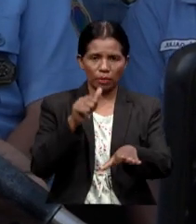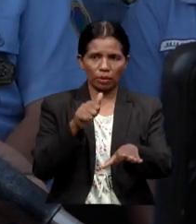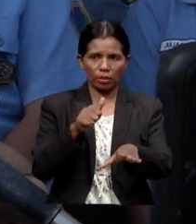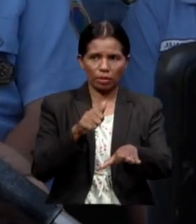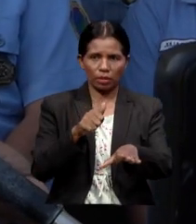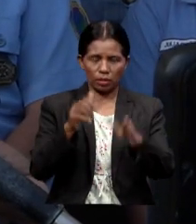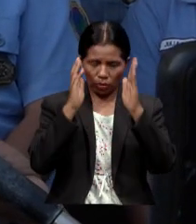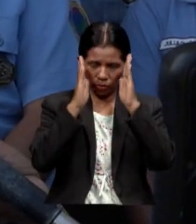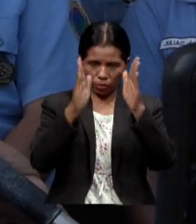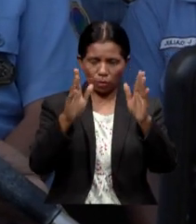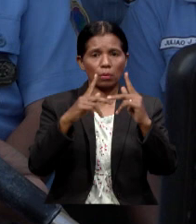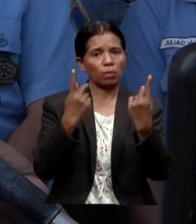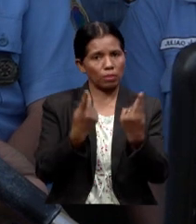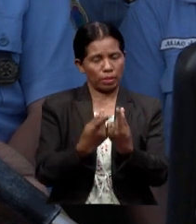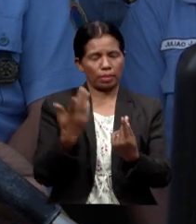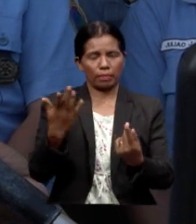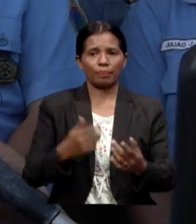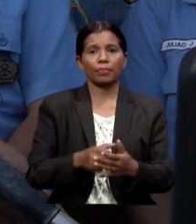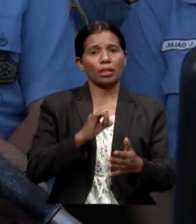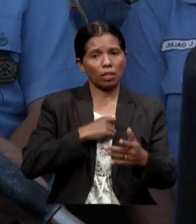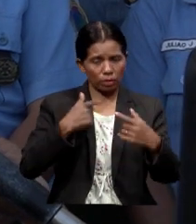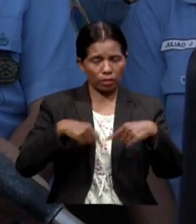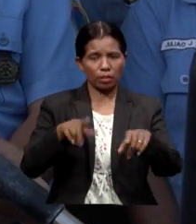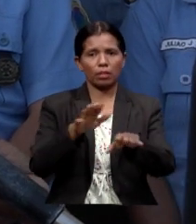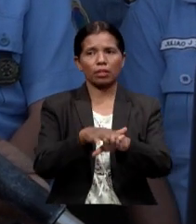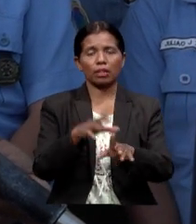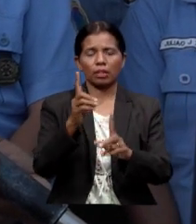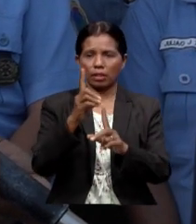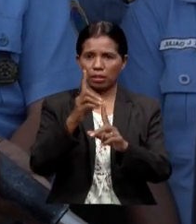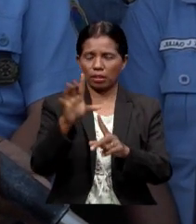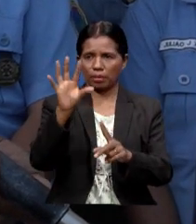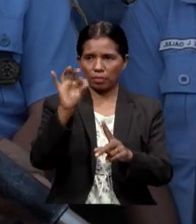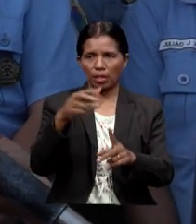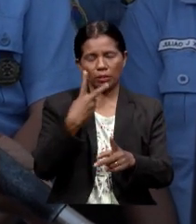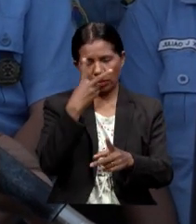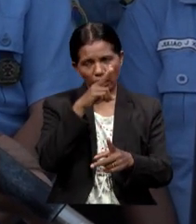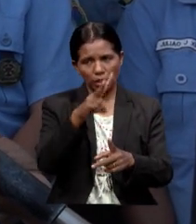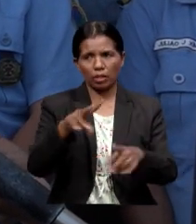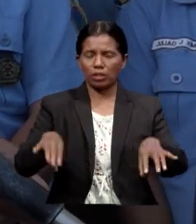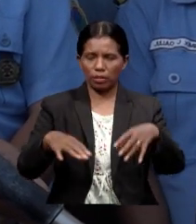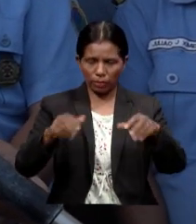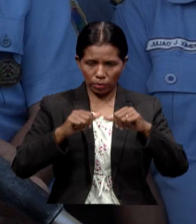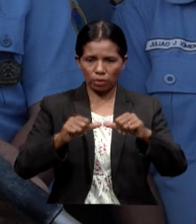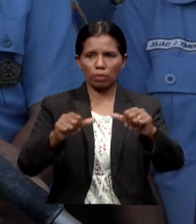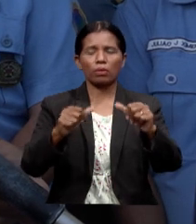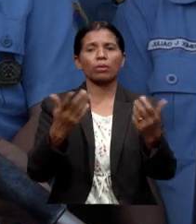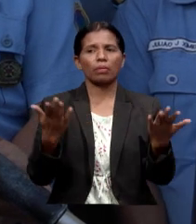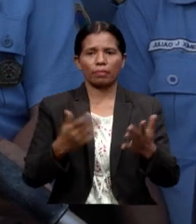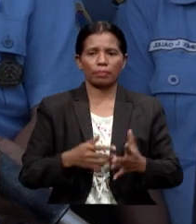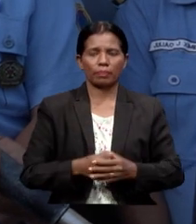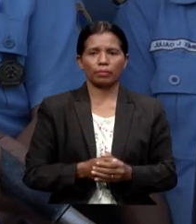atenção da nossa companheira. Hal sifil fal media novi para tare ni yang servis ni la tahu nabe